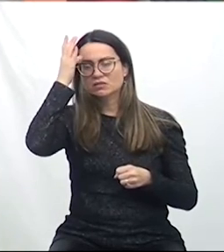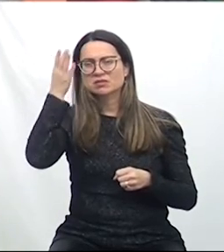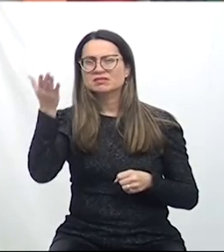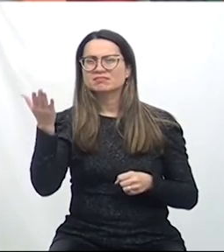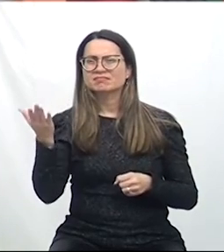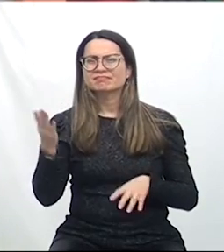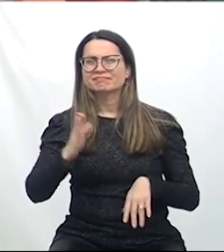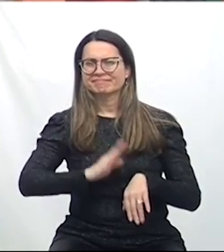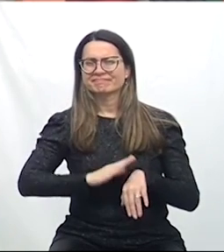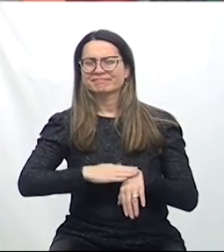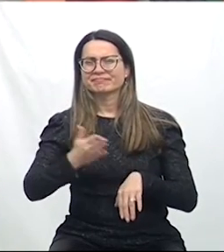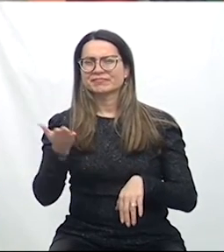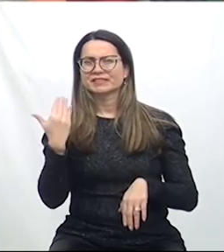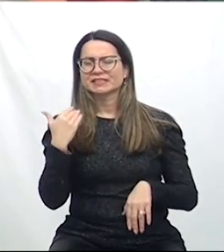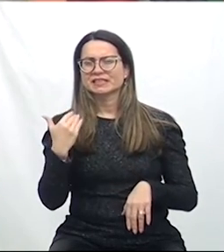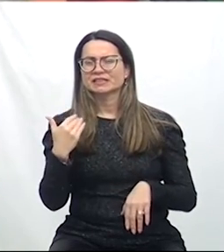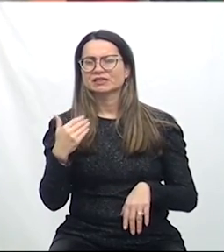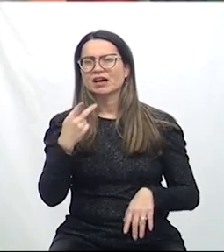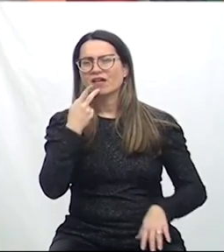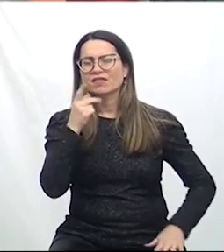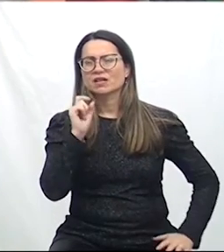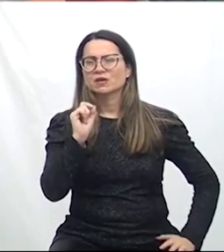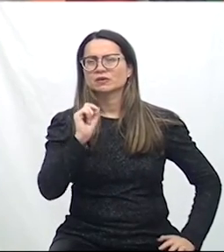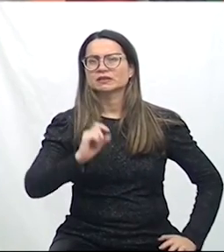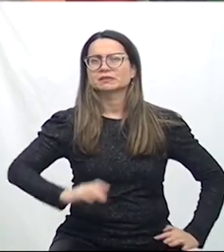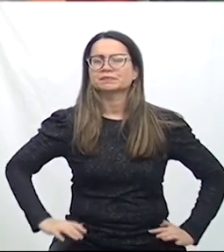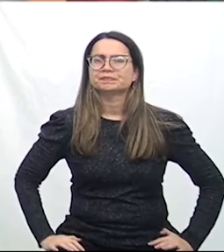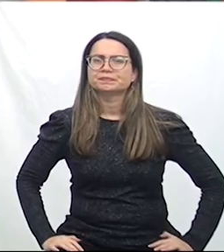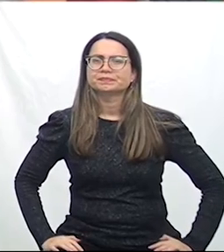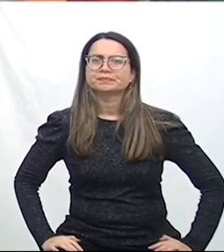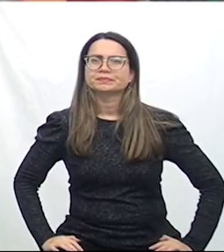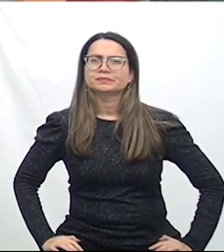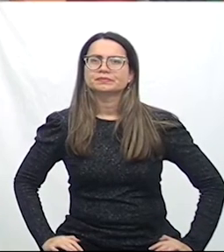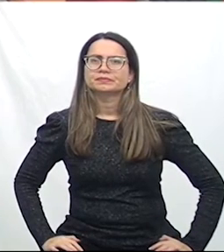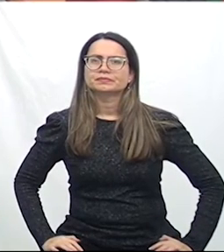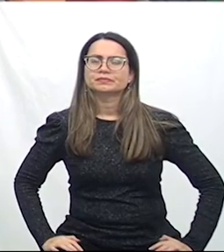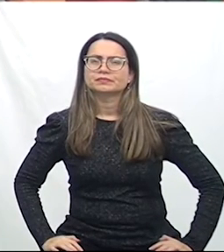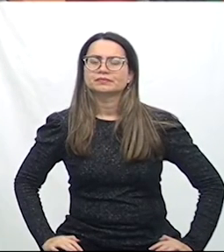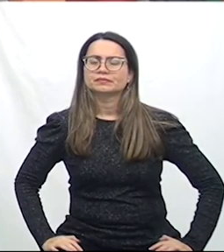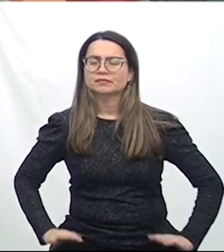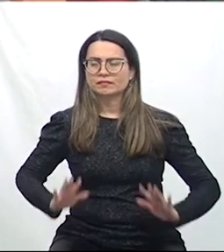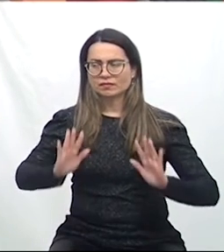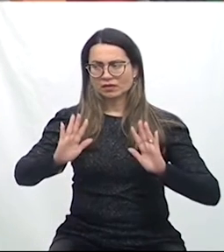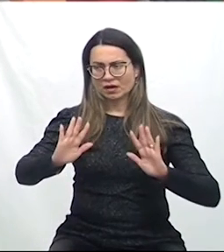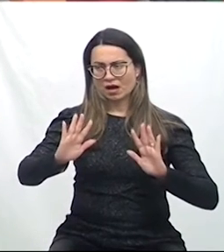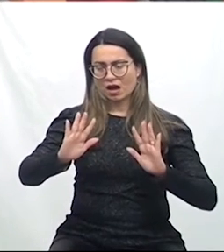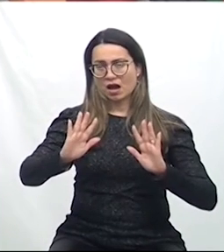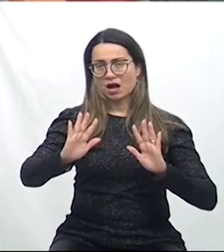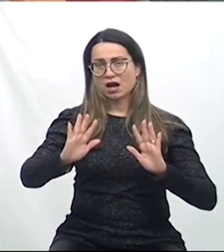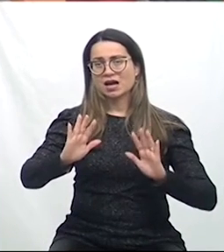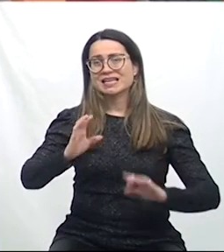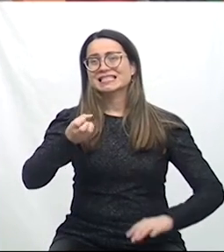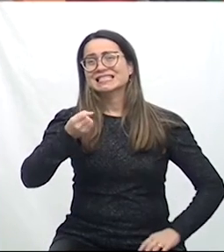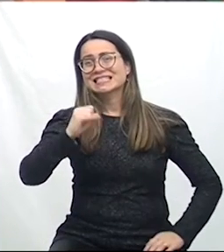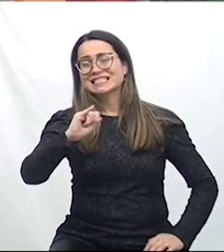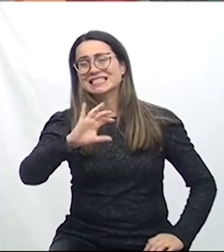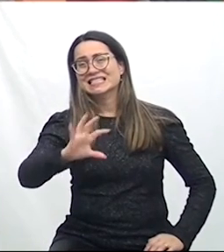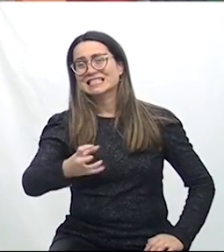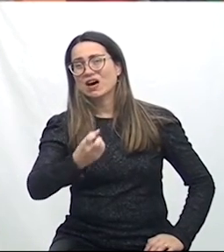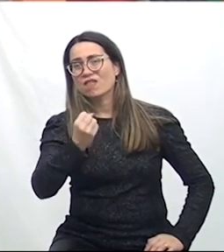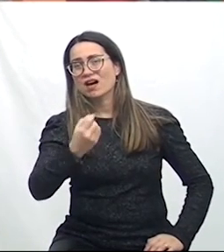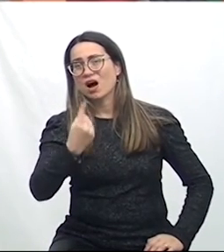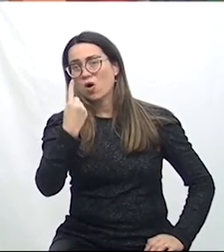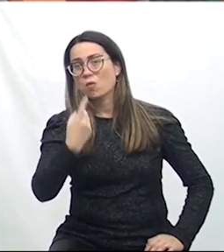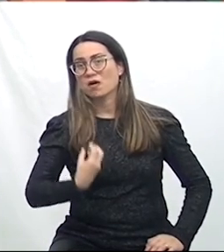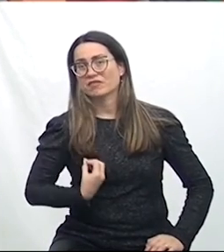satirizado, né? Daí, num discurso dele, ele disse: olha, se salvar uma vida, só uma vida, já vale a pena,